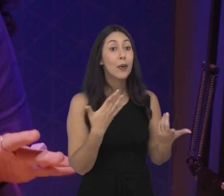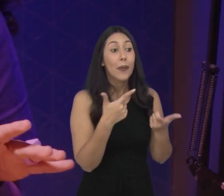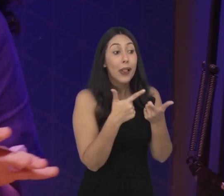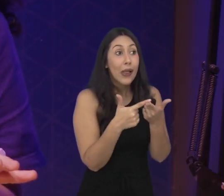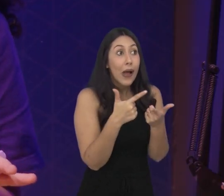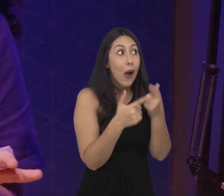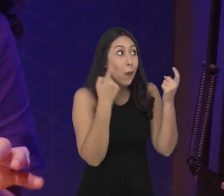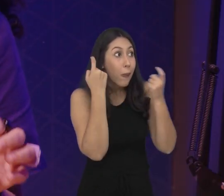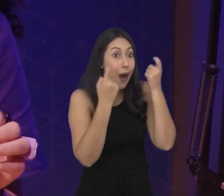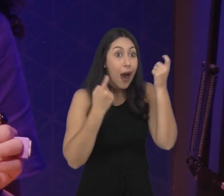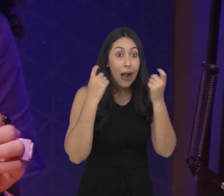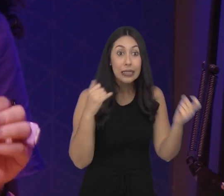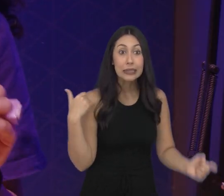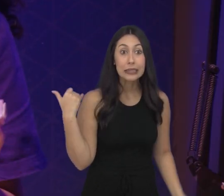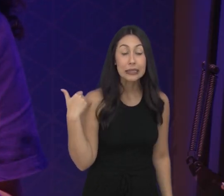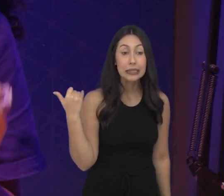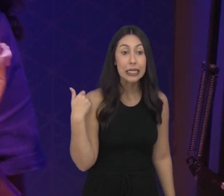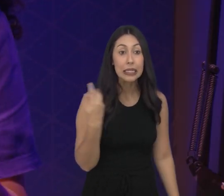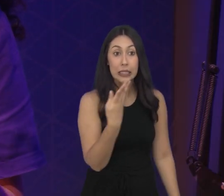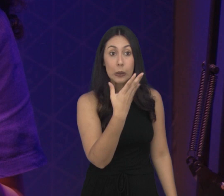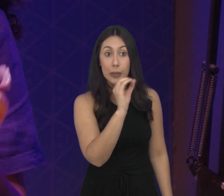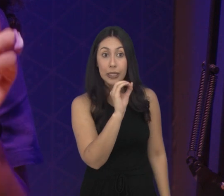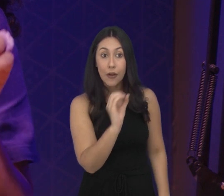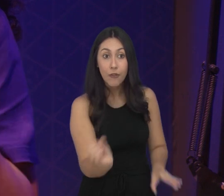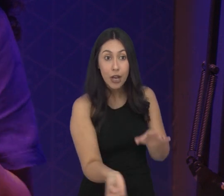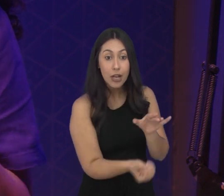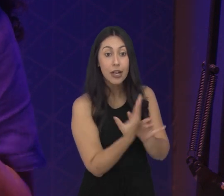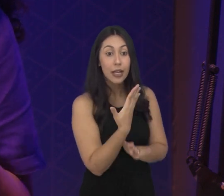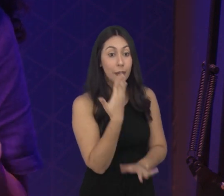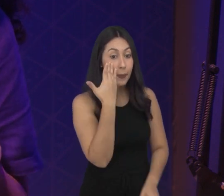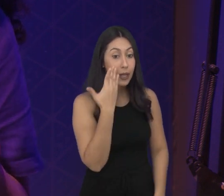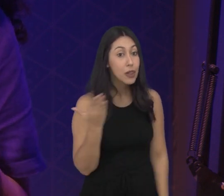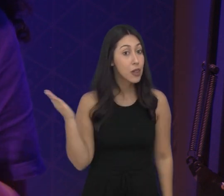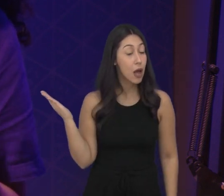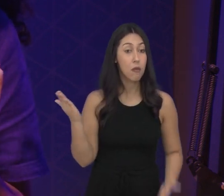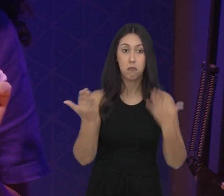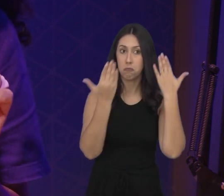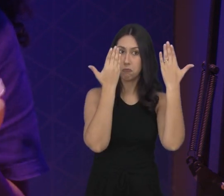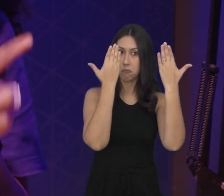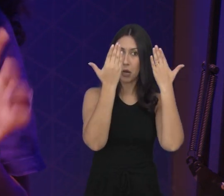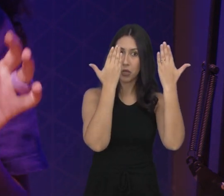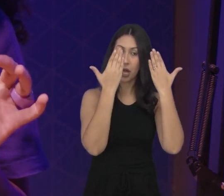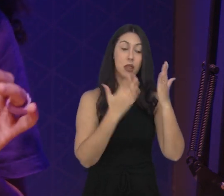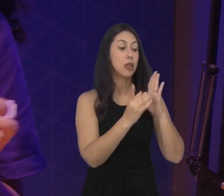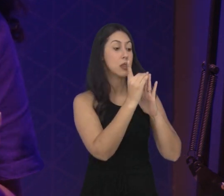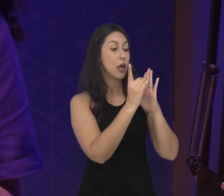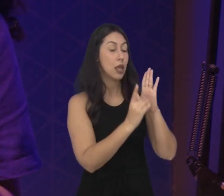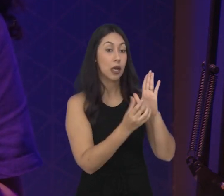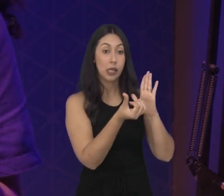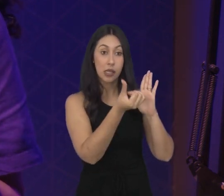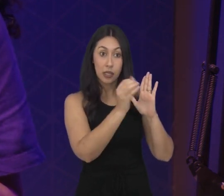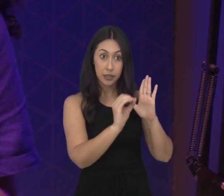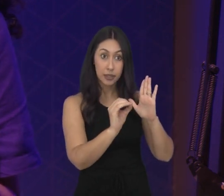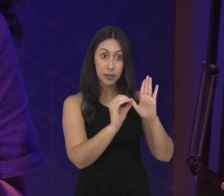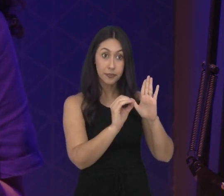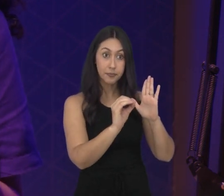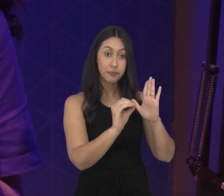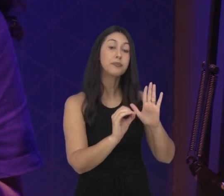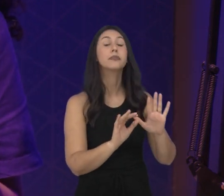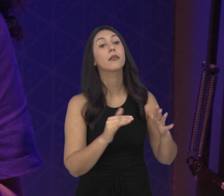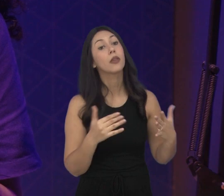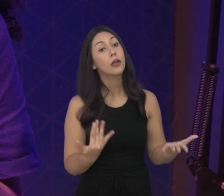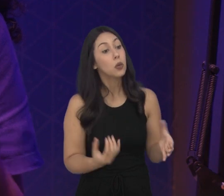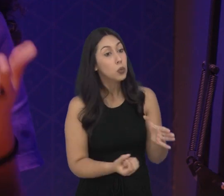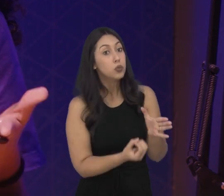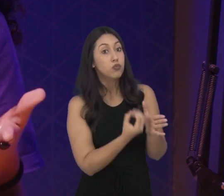daí a crise de meia-idade, então, ela foi uma expressão criada pelo psicólogo Elliot Jaques na década de 60.